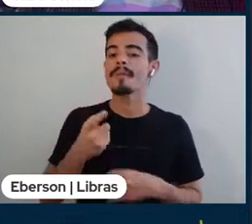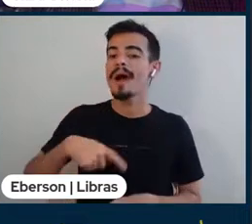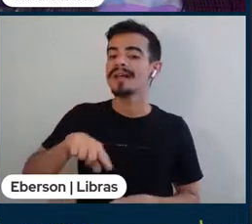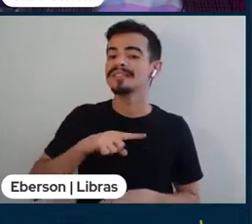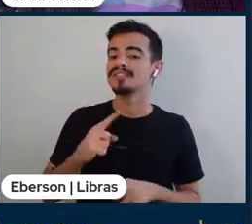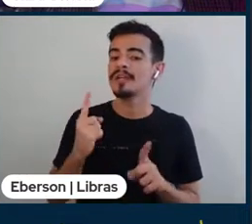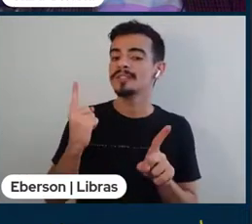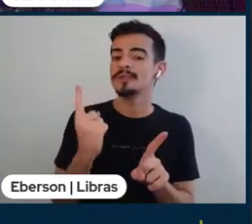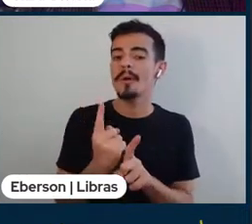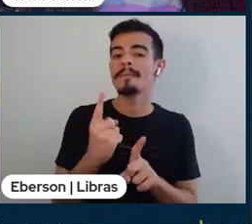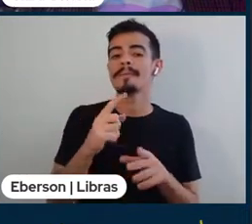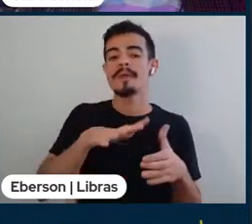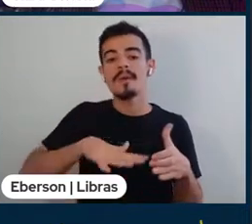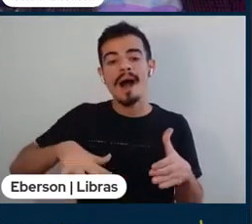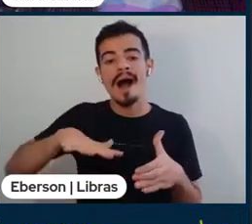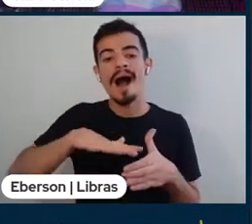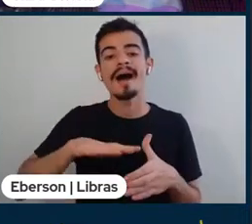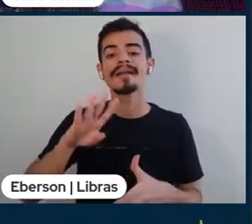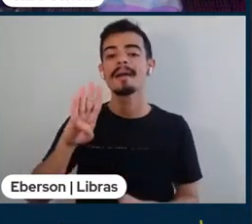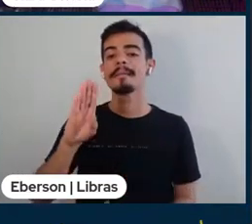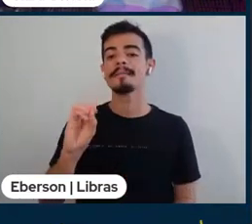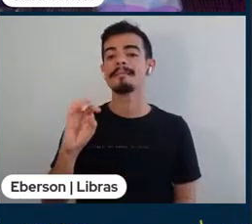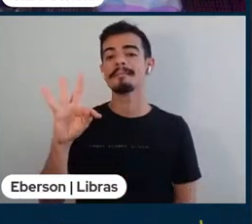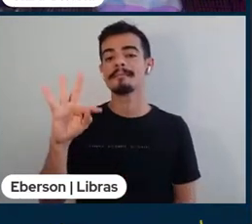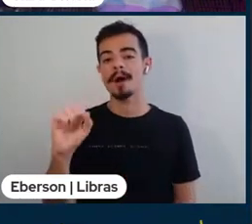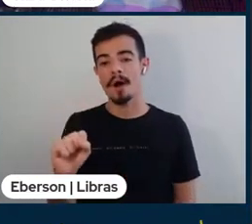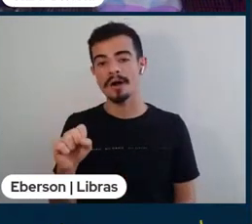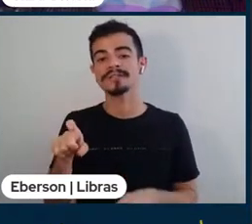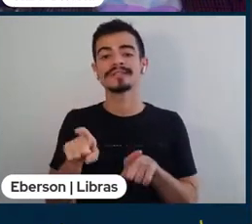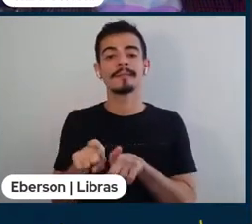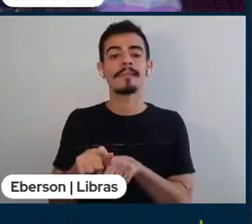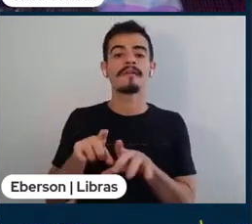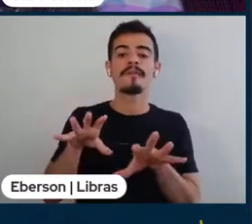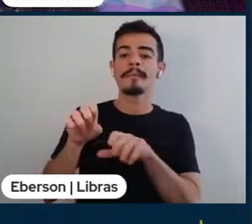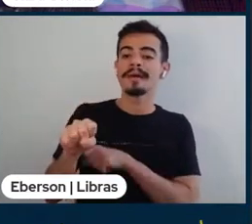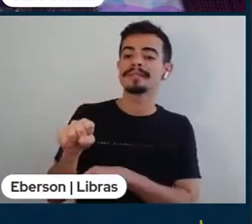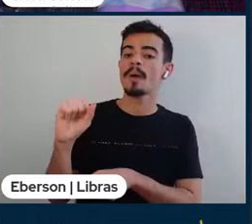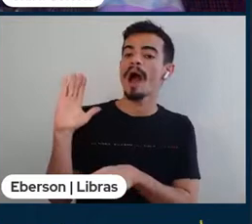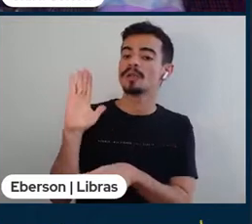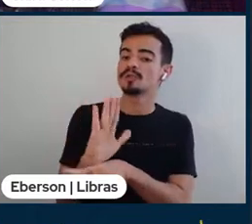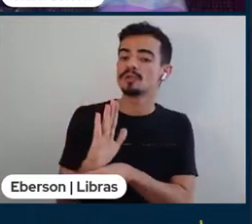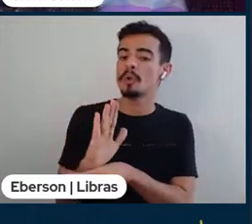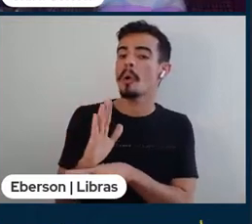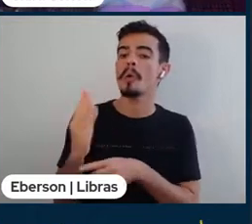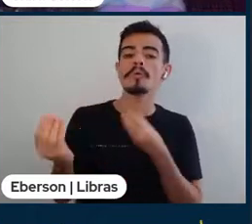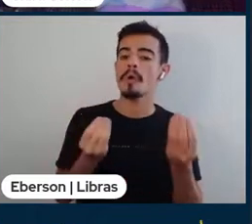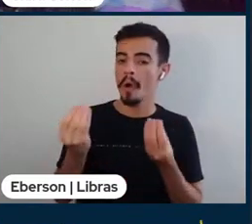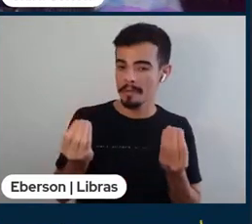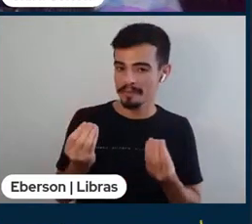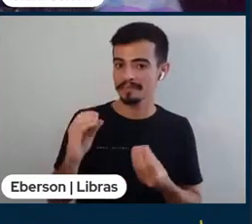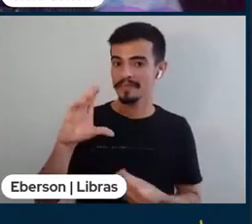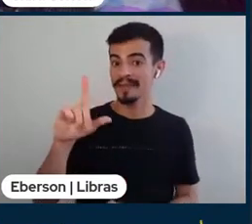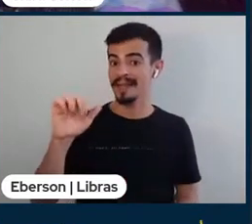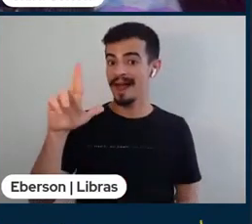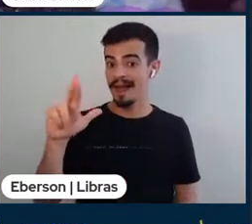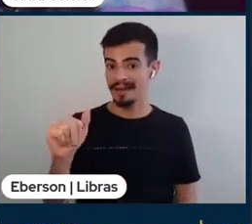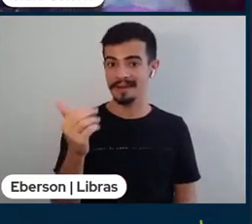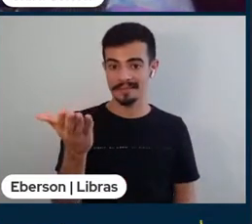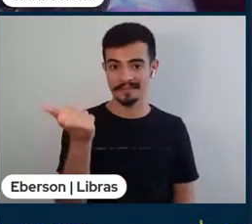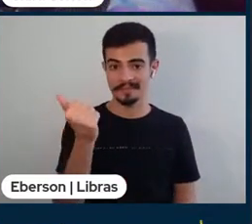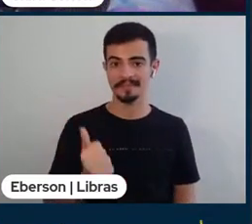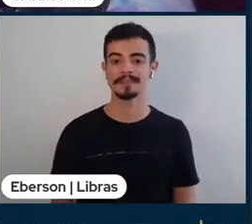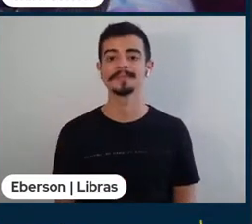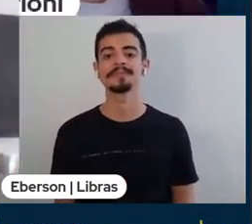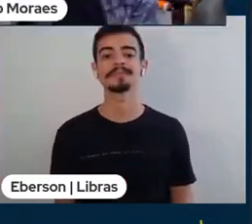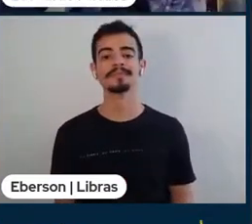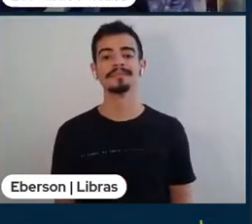né? Como que a nossa formação nos ajudou para chegar aqui? Então, se você puder começar, Clara. Sim, bom, eu